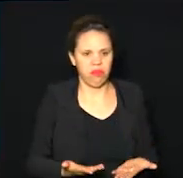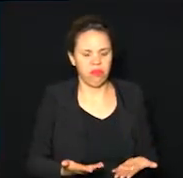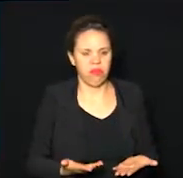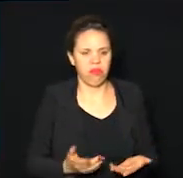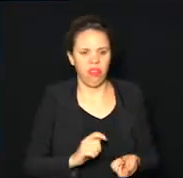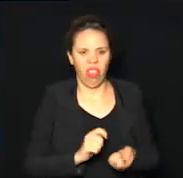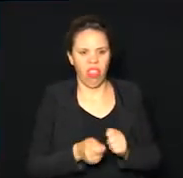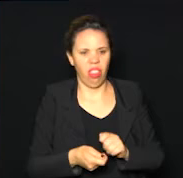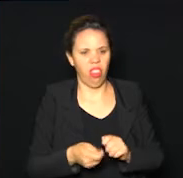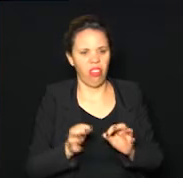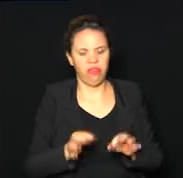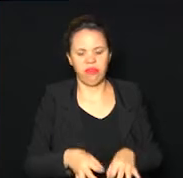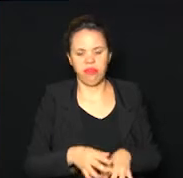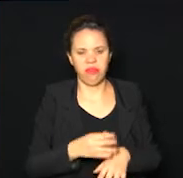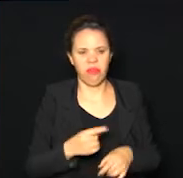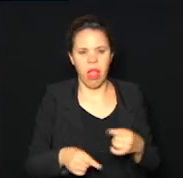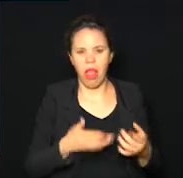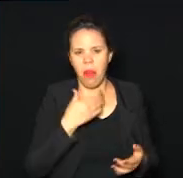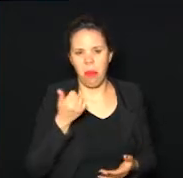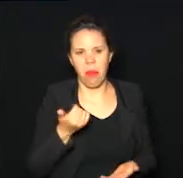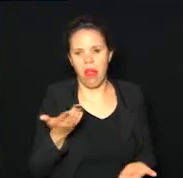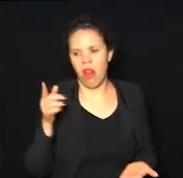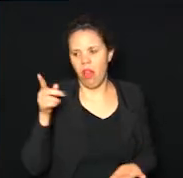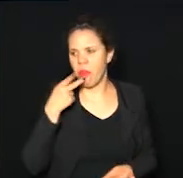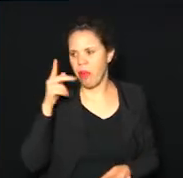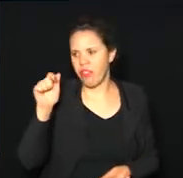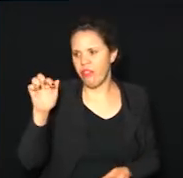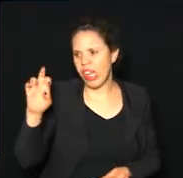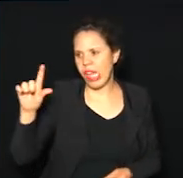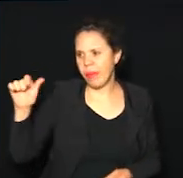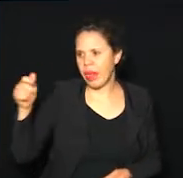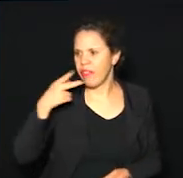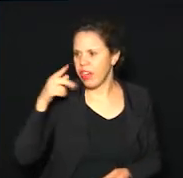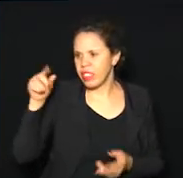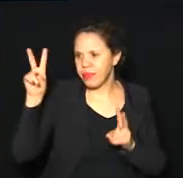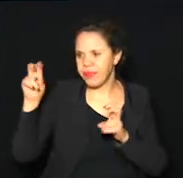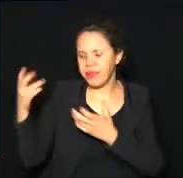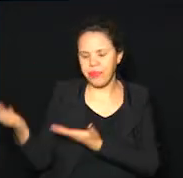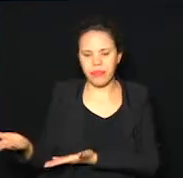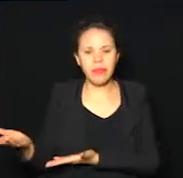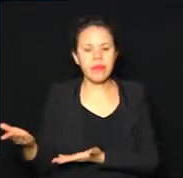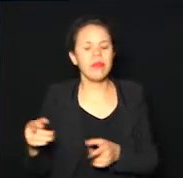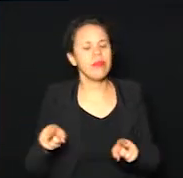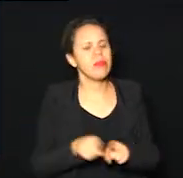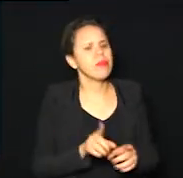falar até melhor sobre esse tema, e também